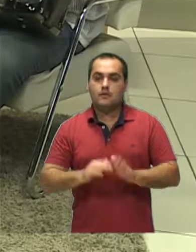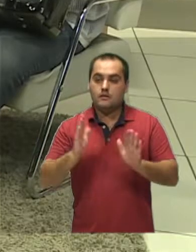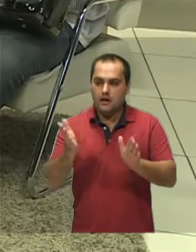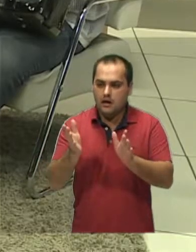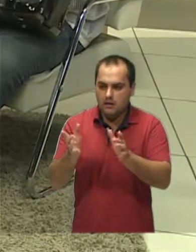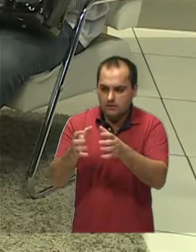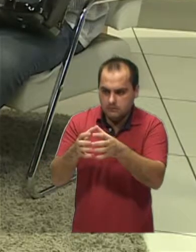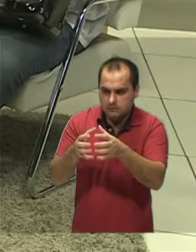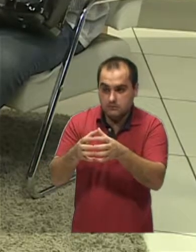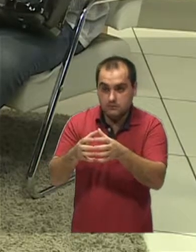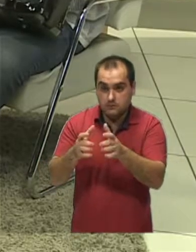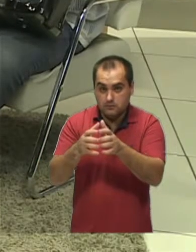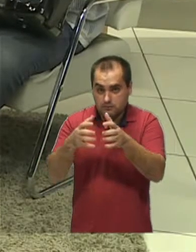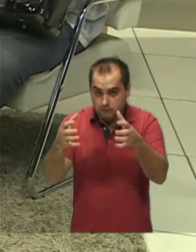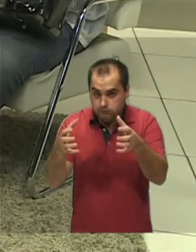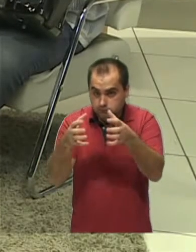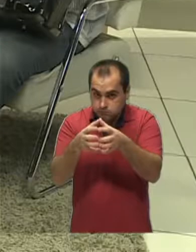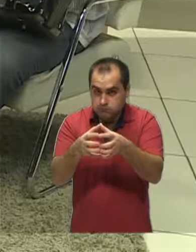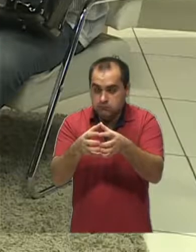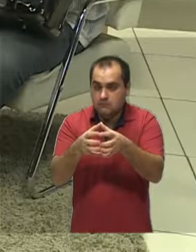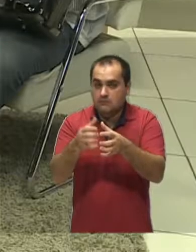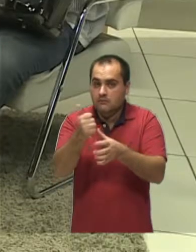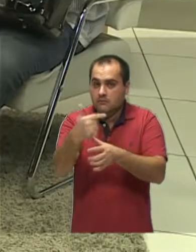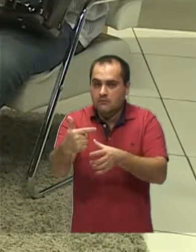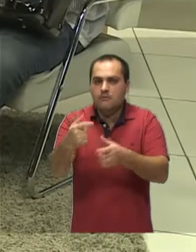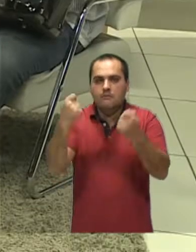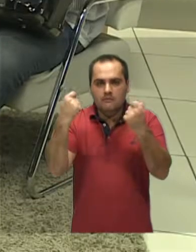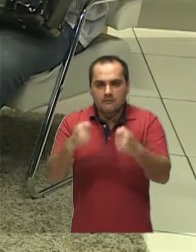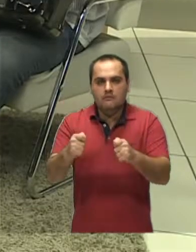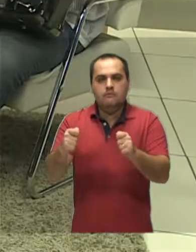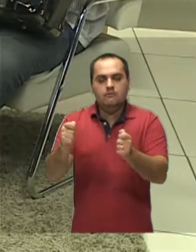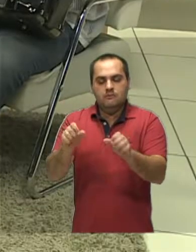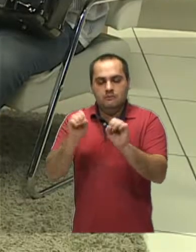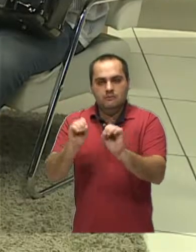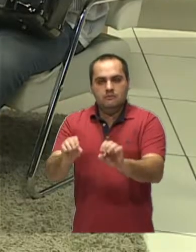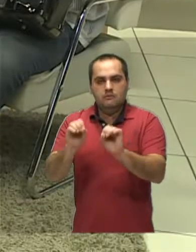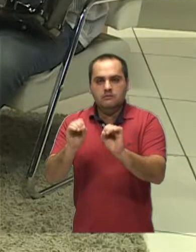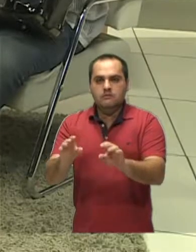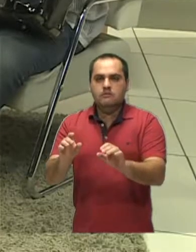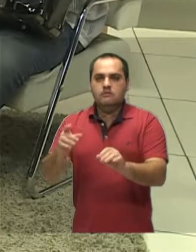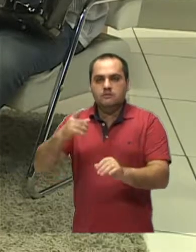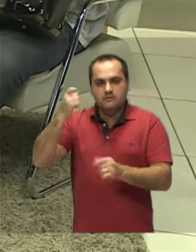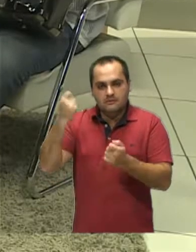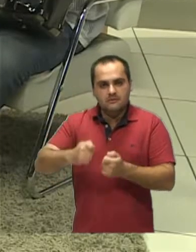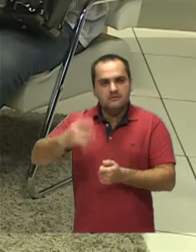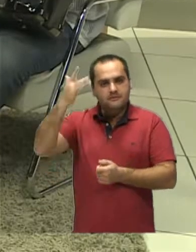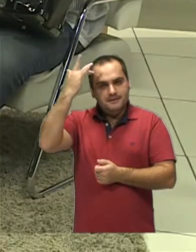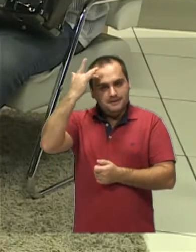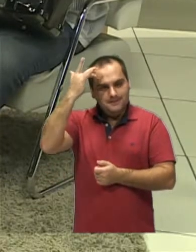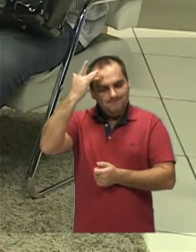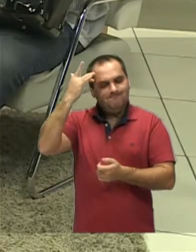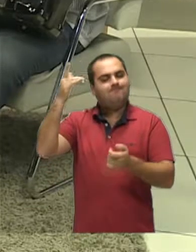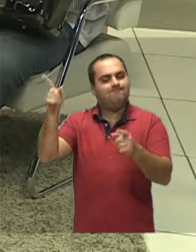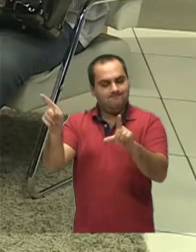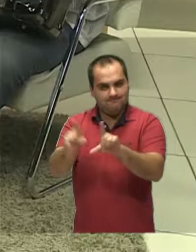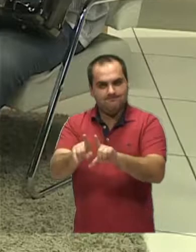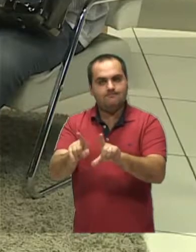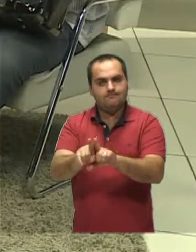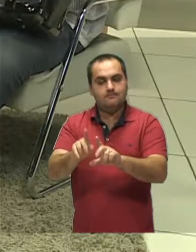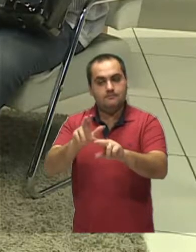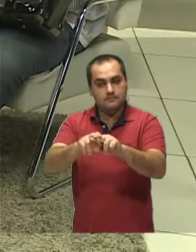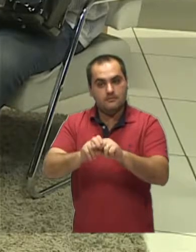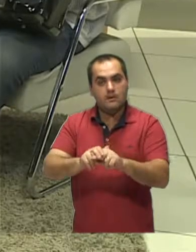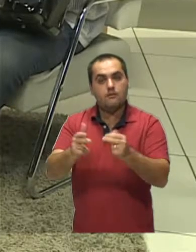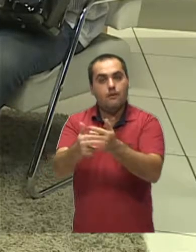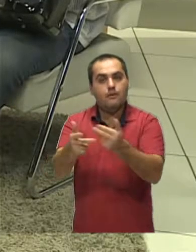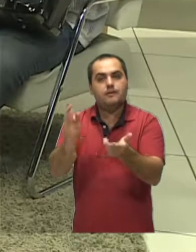grupo razoavelmente grande desse, você tem que ter muita disciplina, tem que ter muita maturidade, e então muitas coisas que talvez